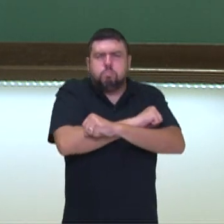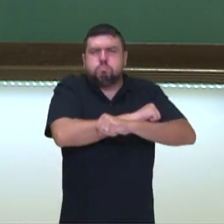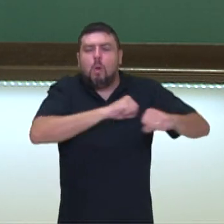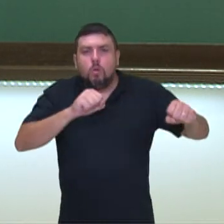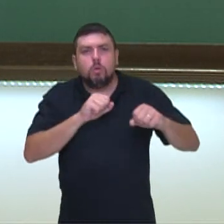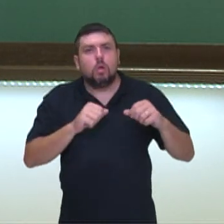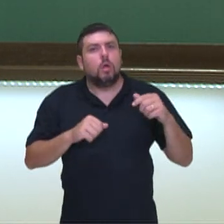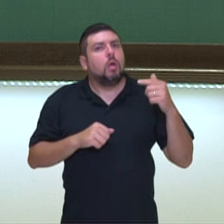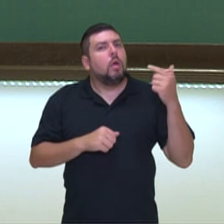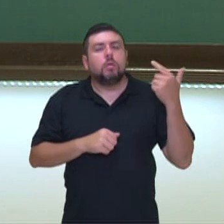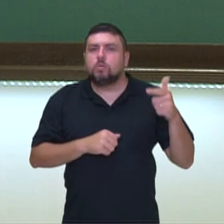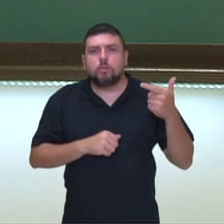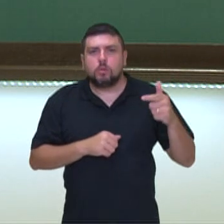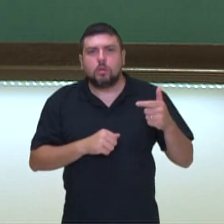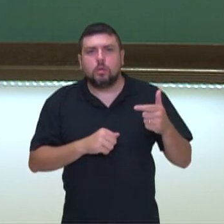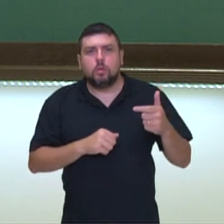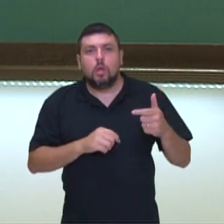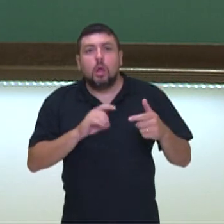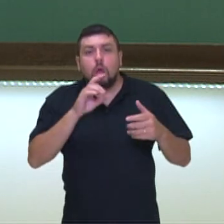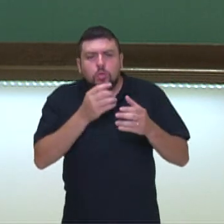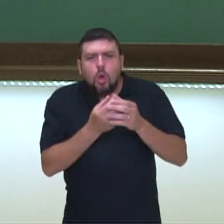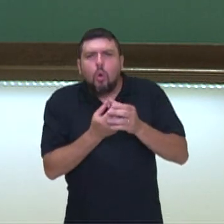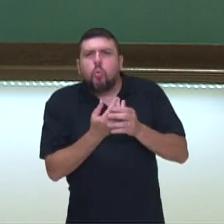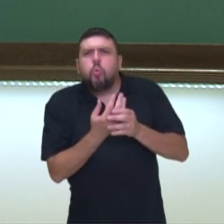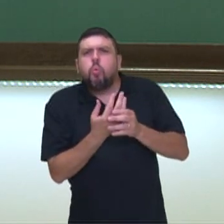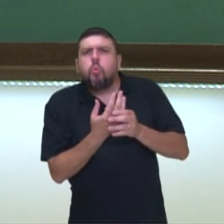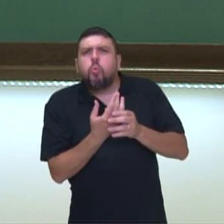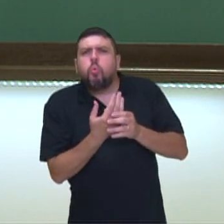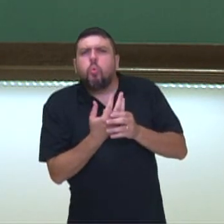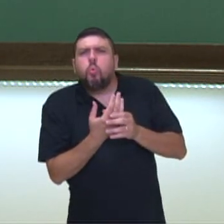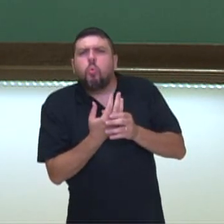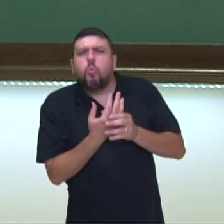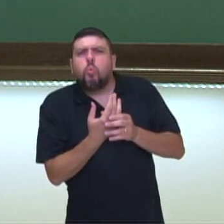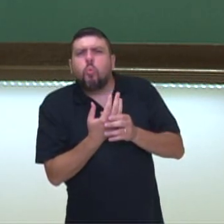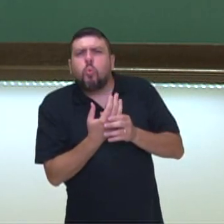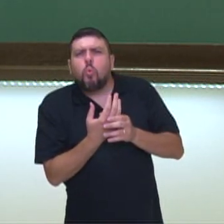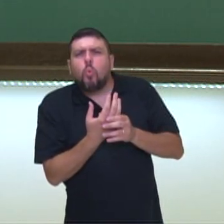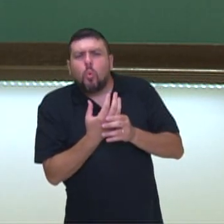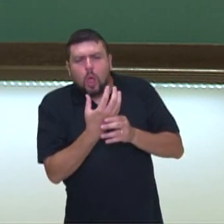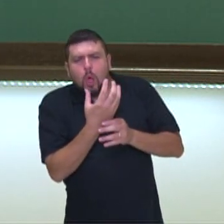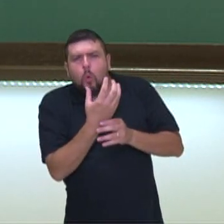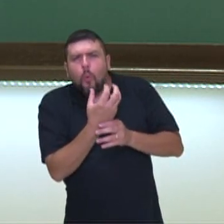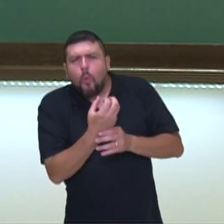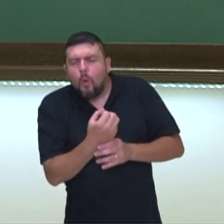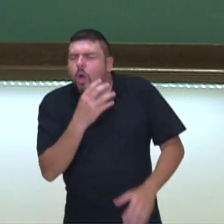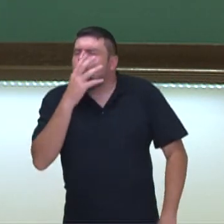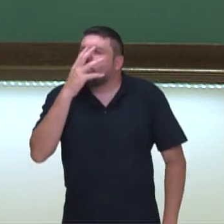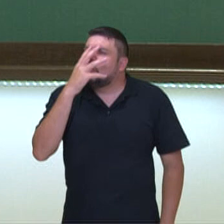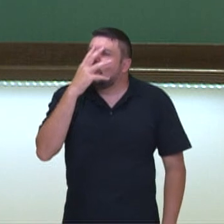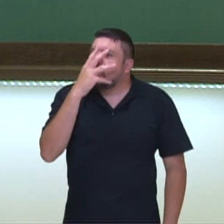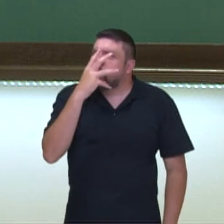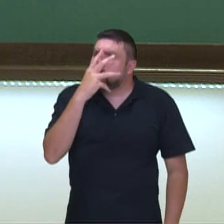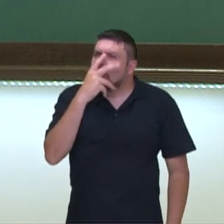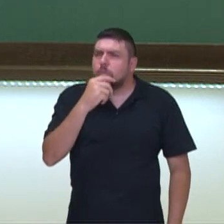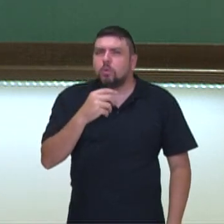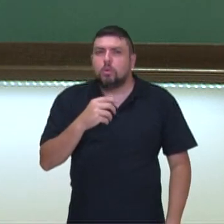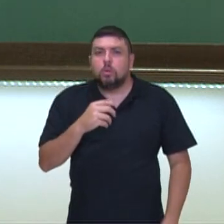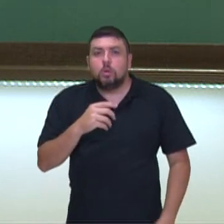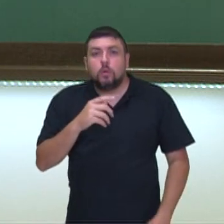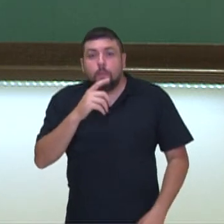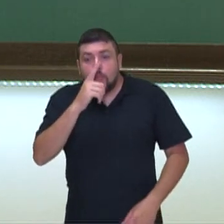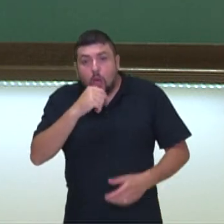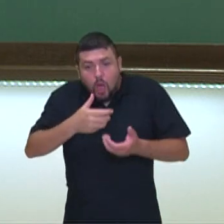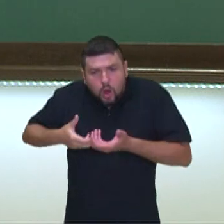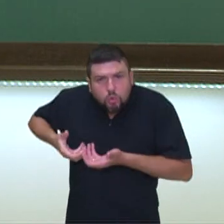gasolina líquida. Ela pega fogo constantemente e demora muito tempo para apagar. Até mesmo água